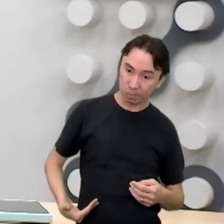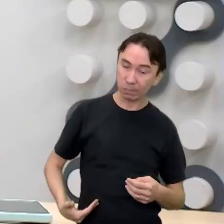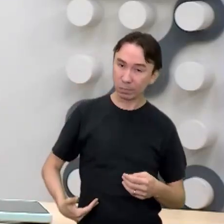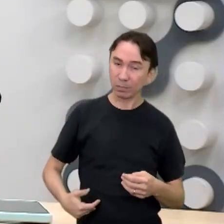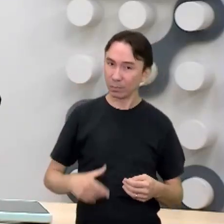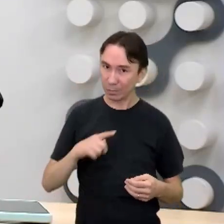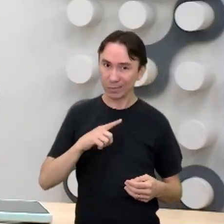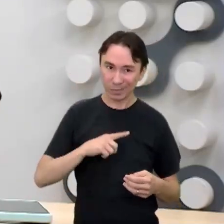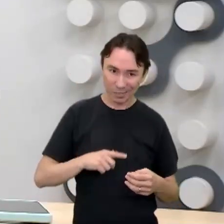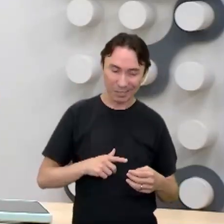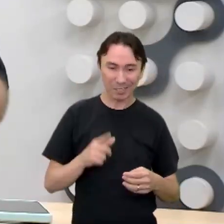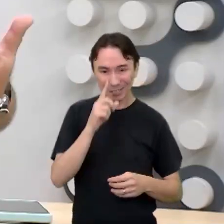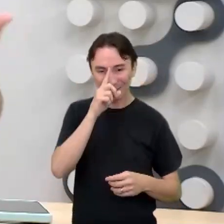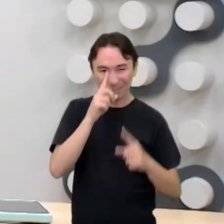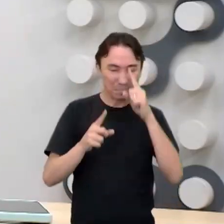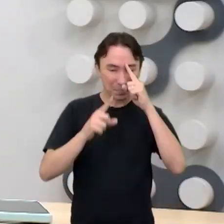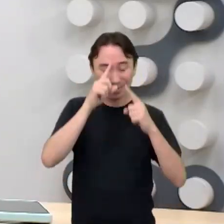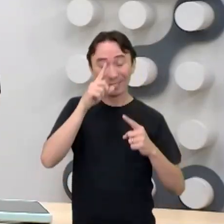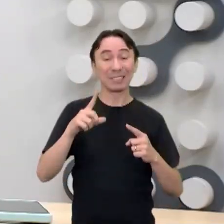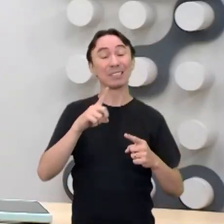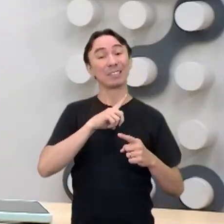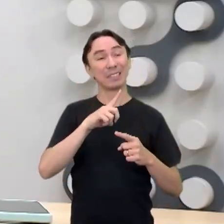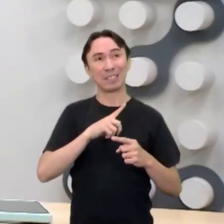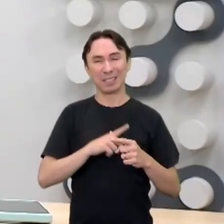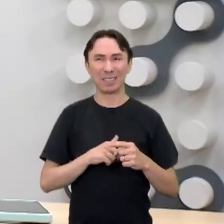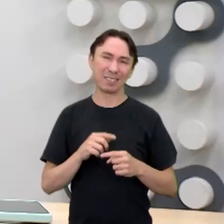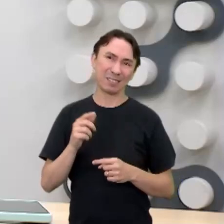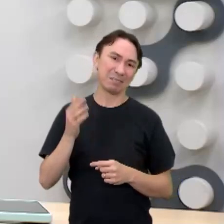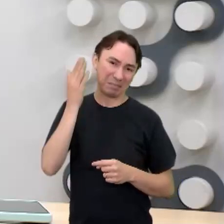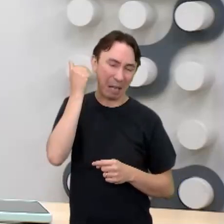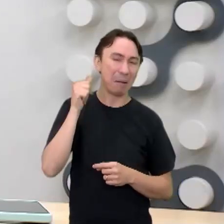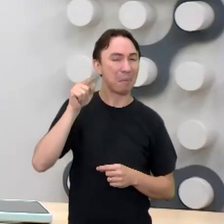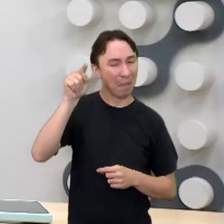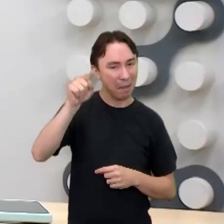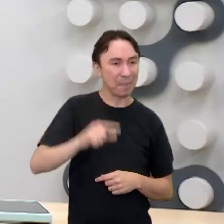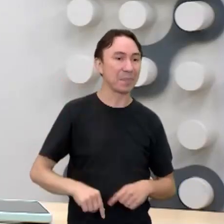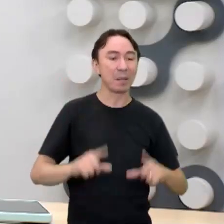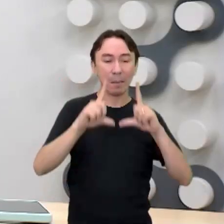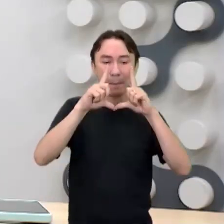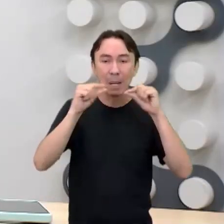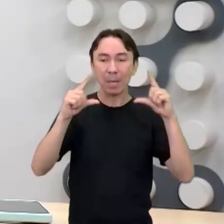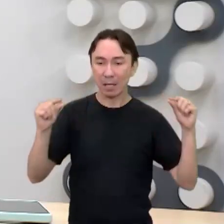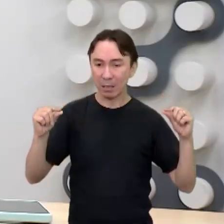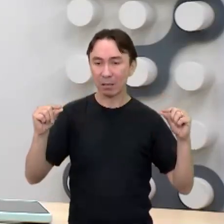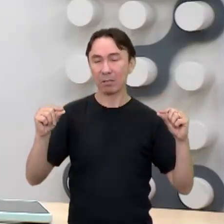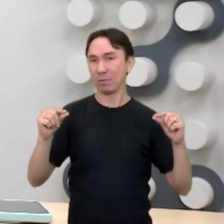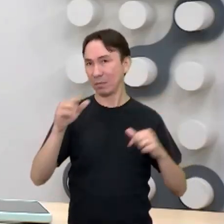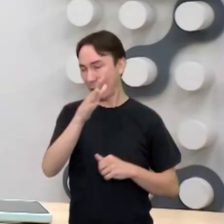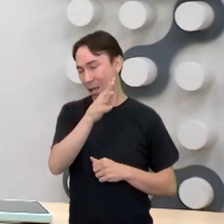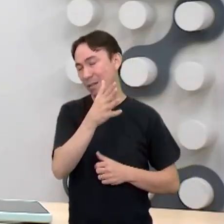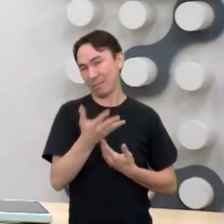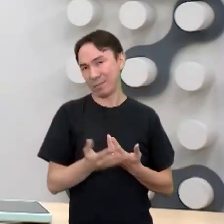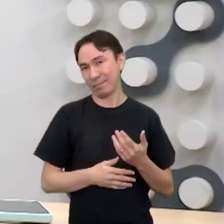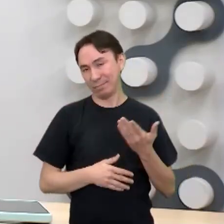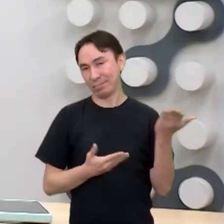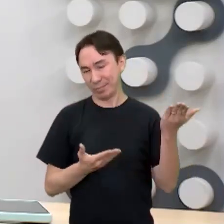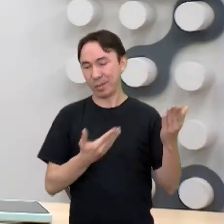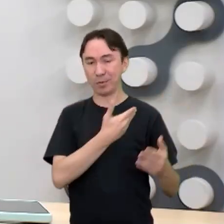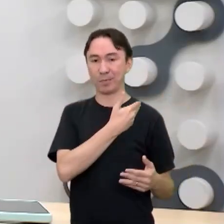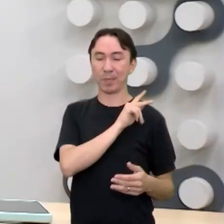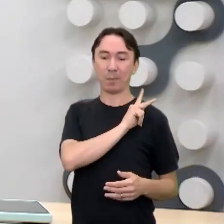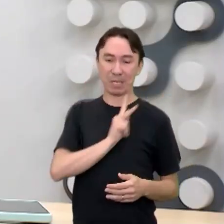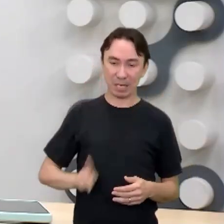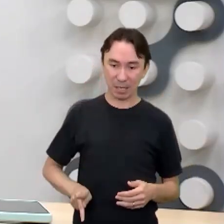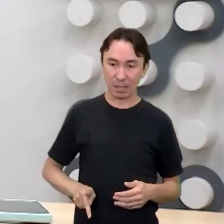aí sim Brasília, né, mas também há influência de outras cidades principais, como também é o caso de São Paulo. Tem a